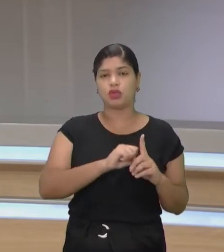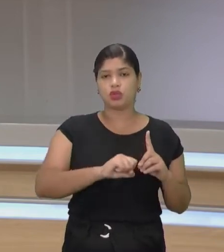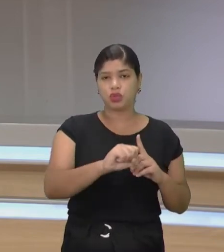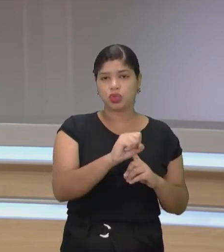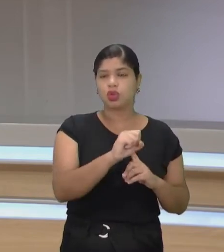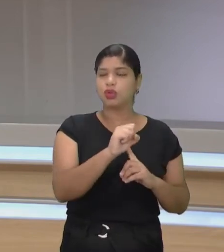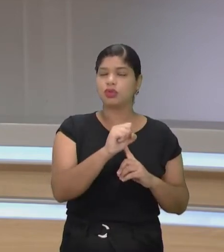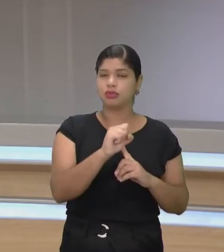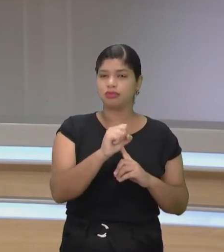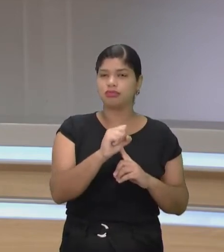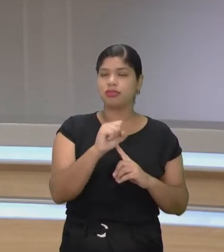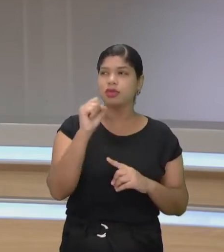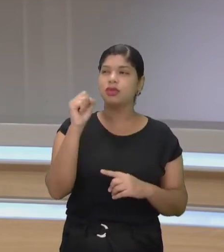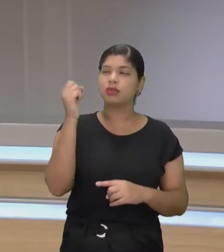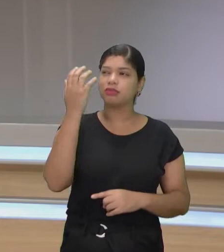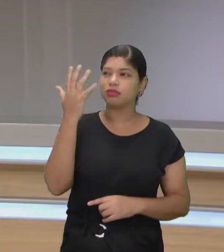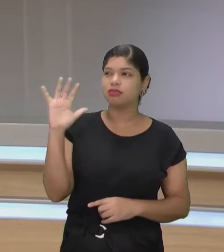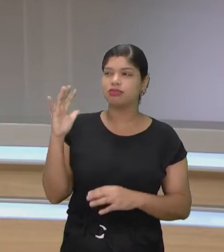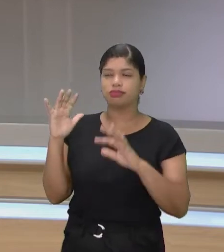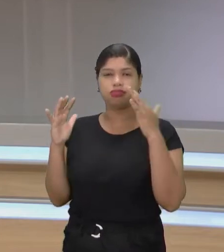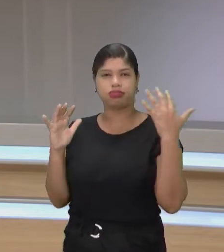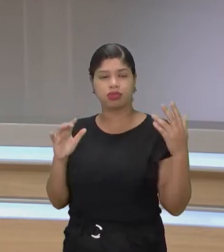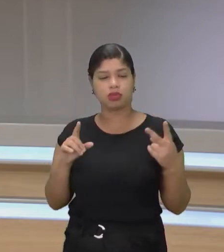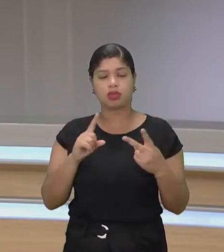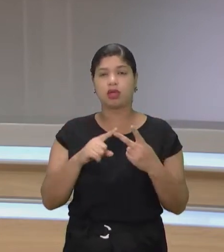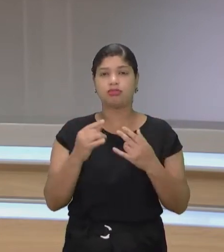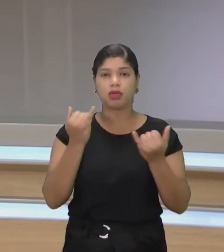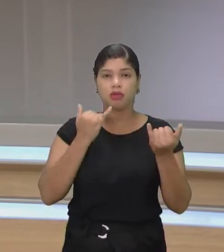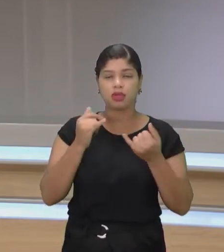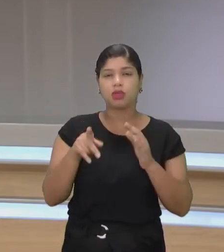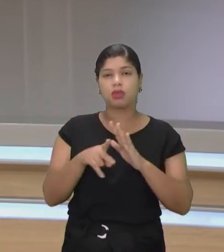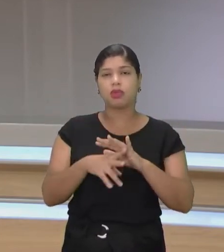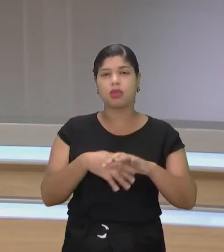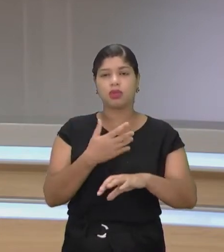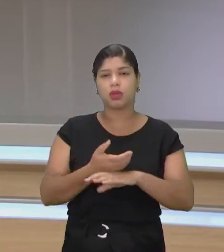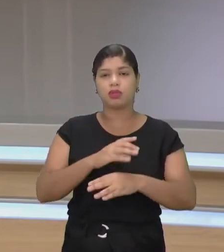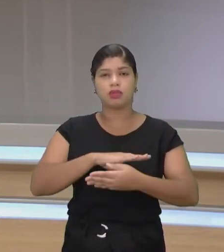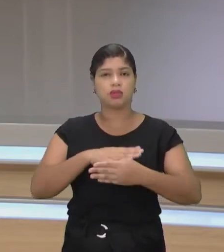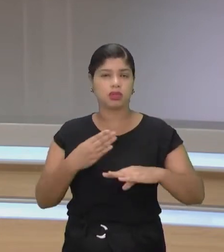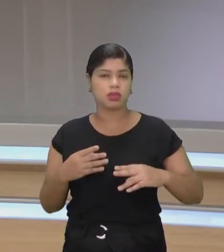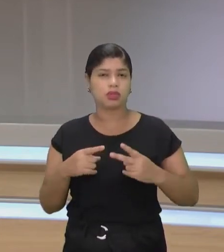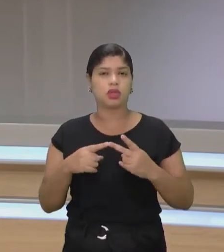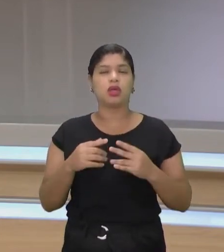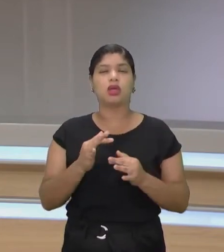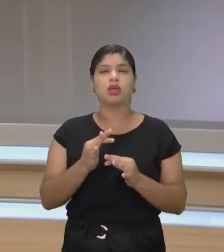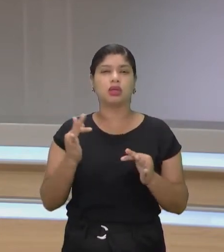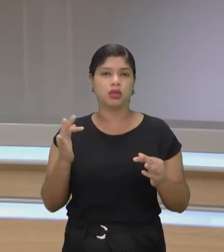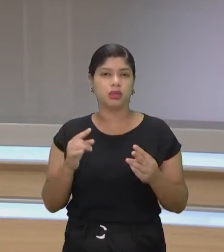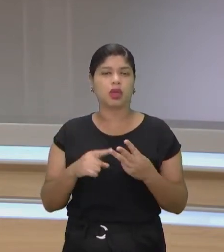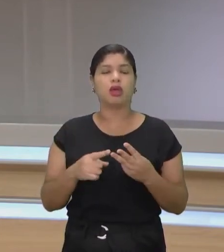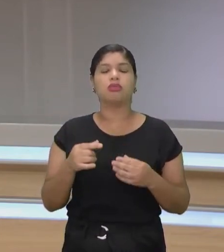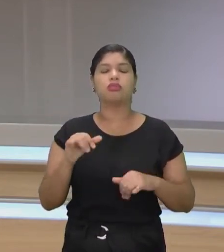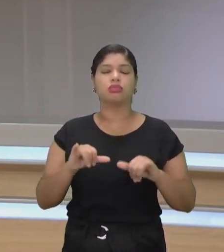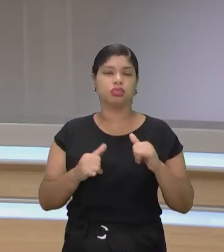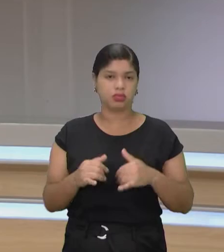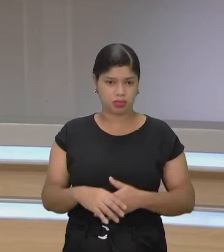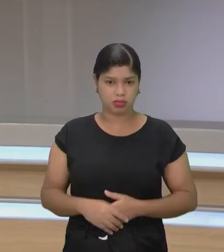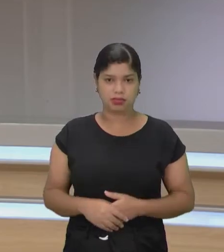socioambiental com os conhecimentos que a gente tem de biologia, química e física, que é basicamente o que a gente conversa em toda a aula